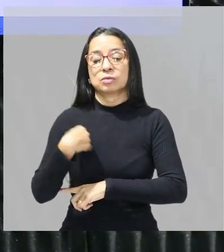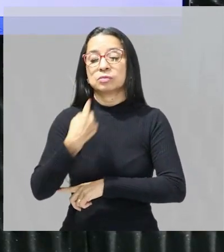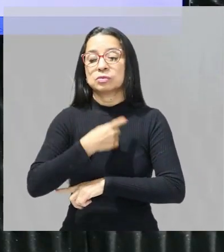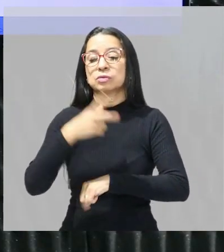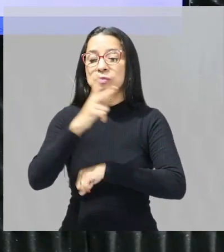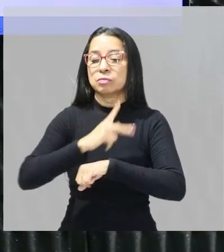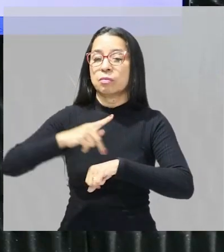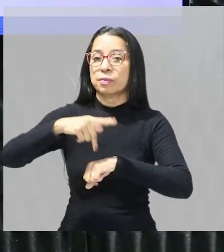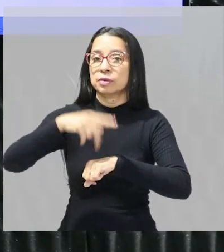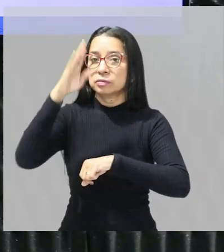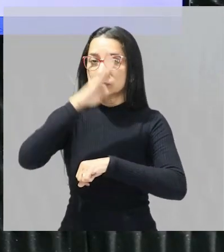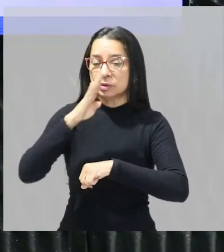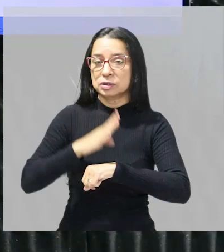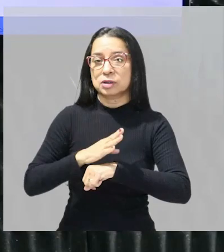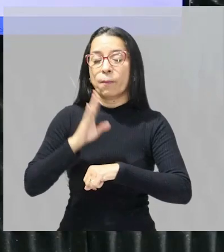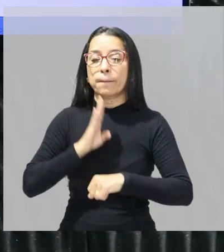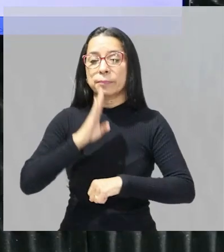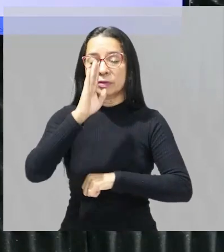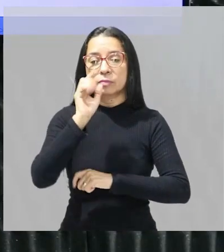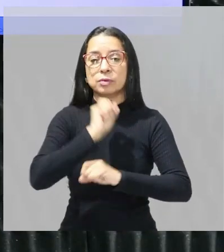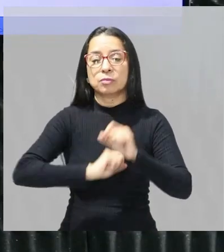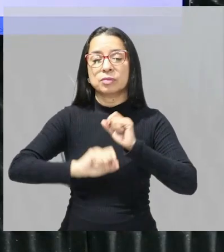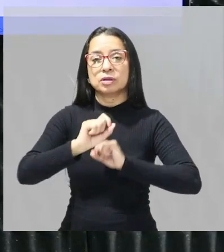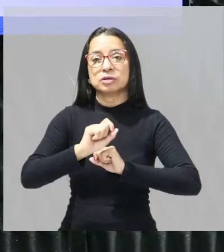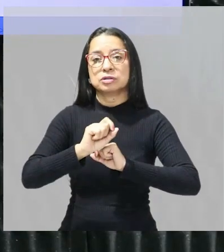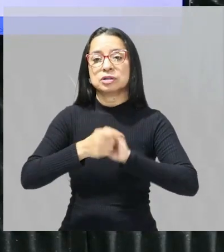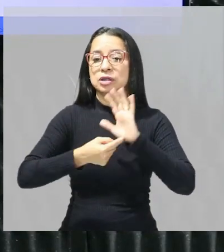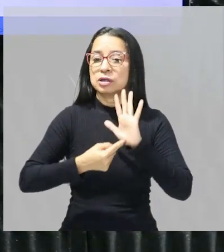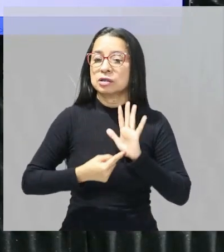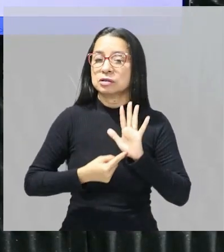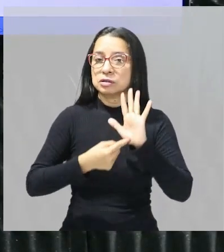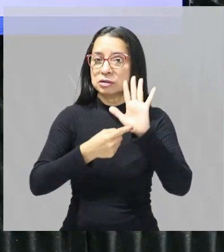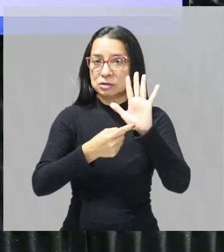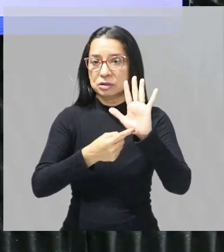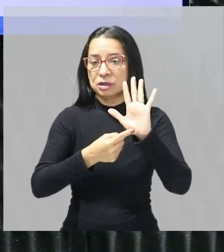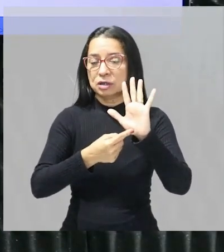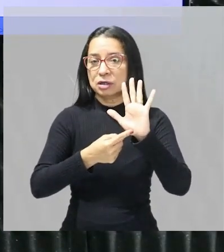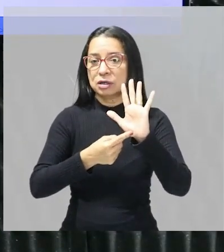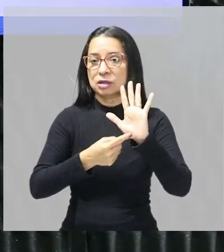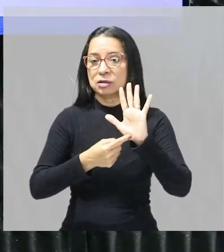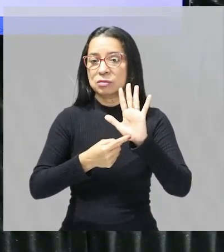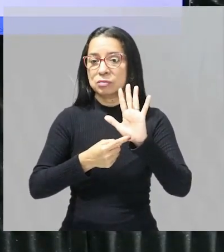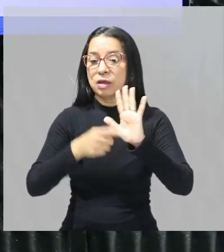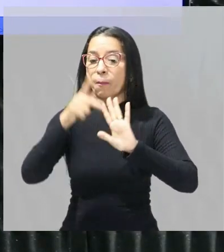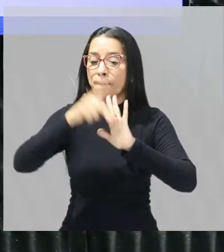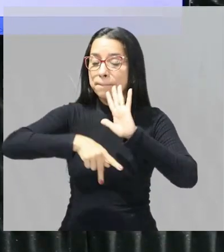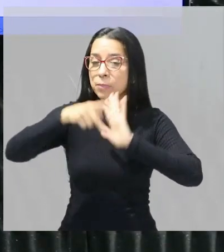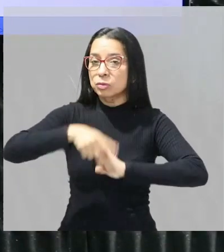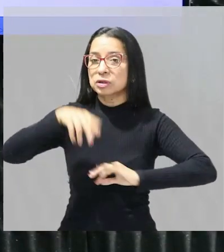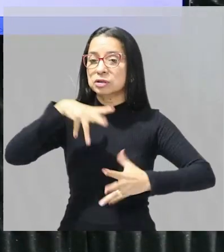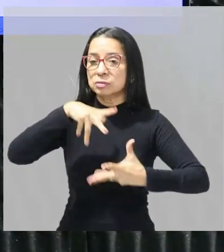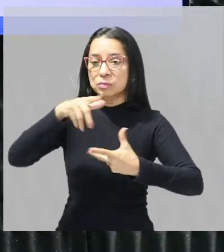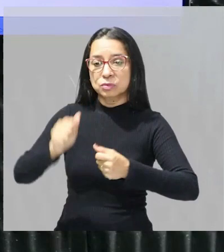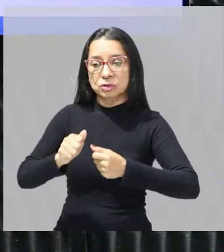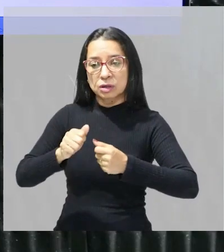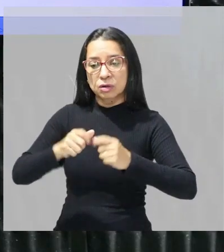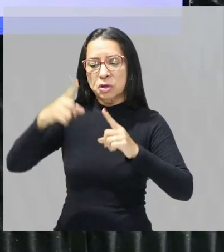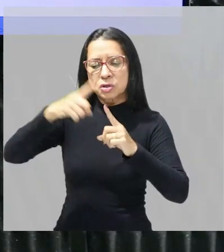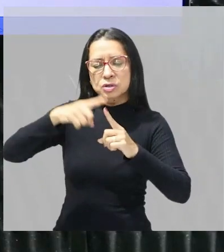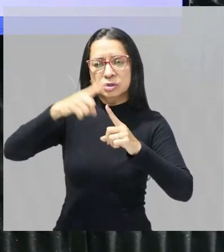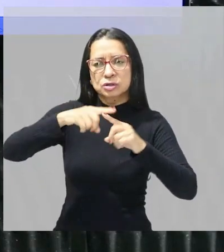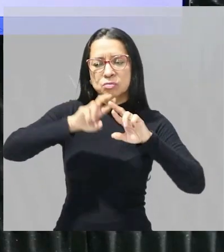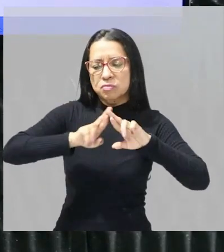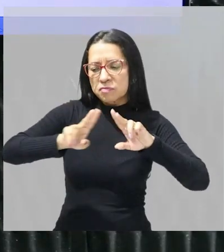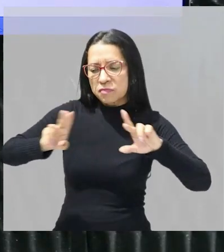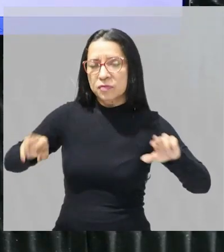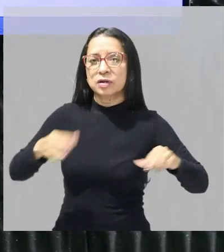nosso país, galera, tá certo? Principalmente em colocá-lo como uma grande potência mundial em variados tipos de produções alimentares. Hoje você